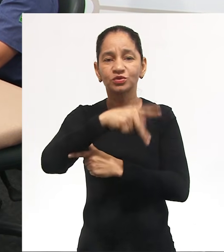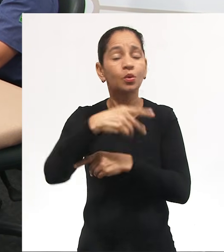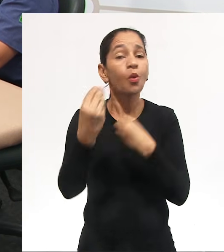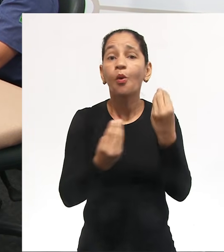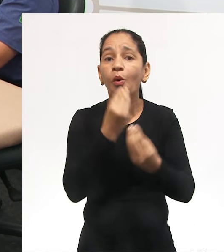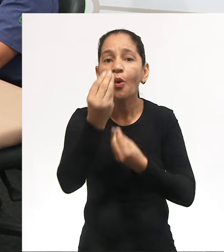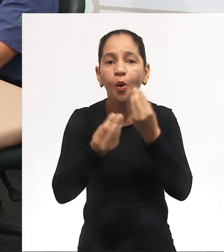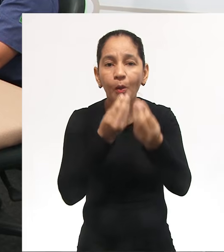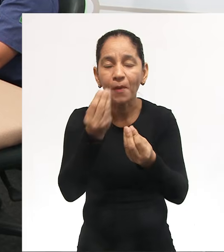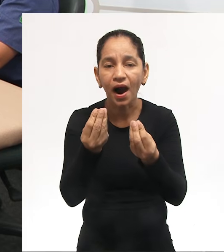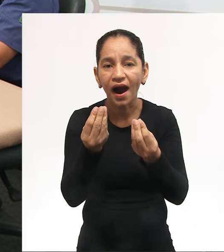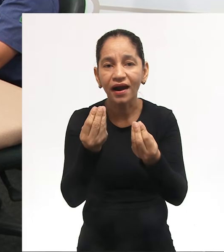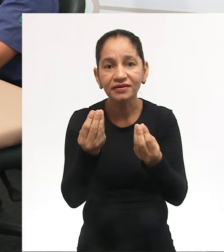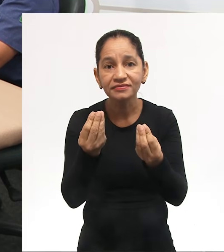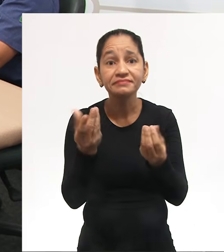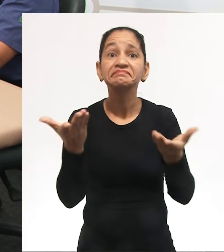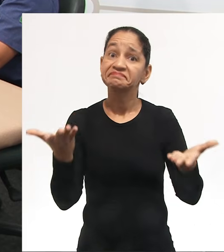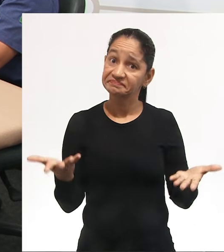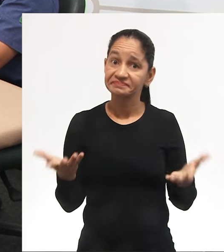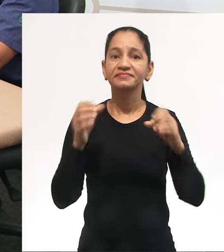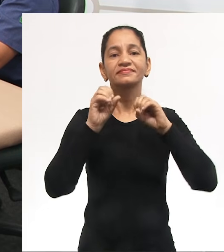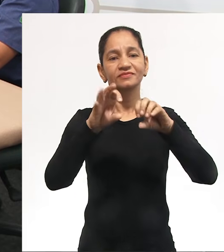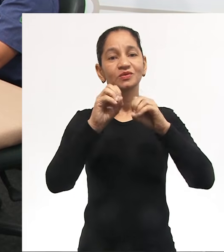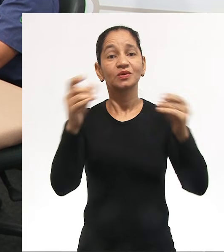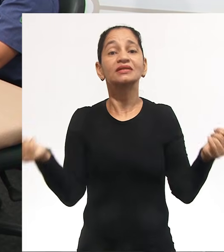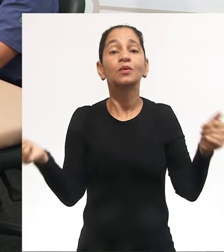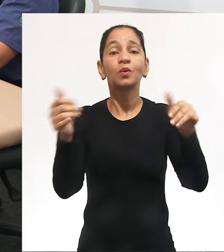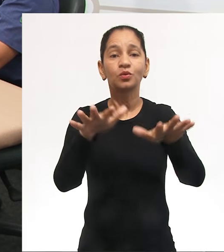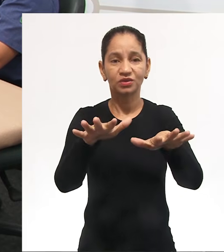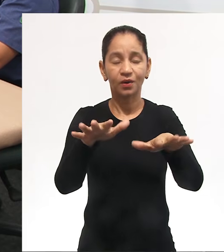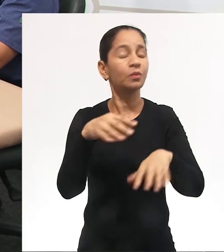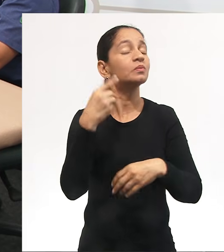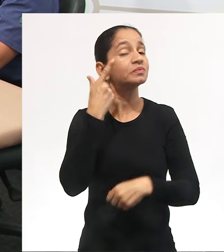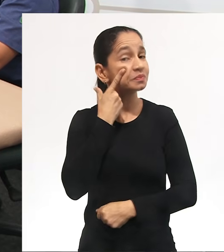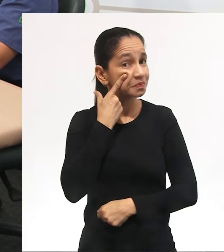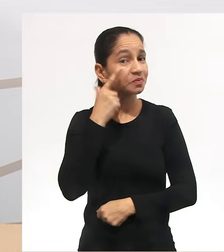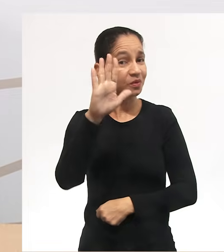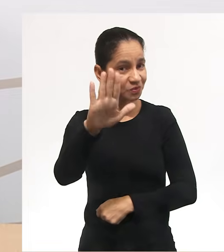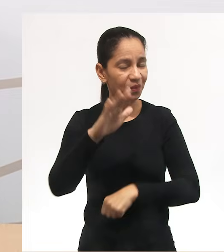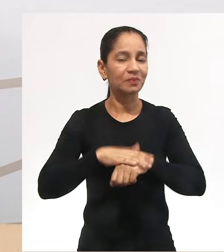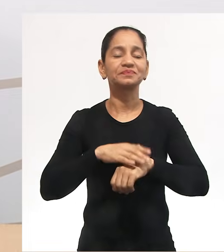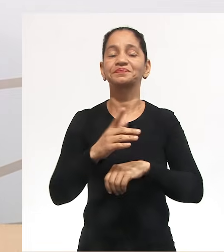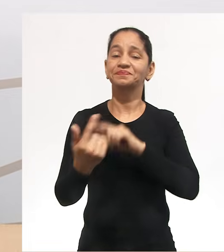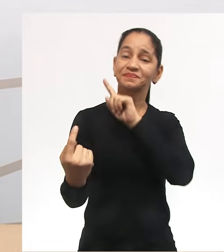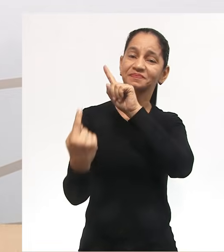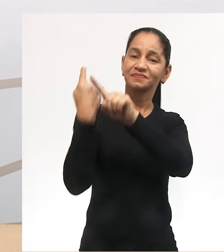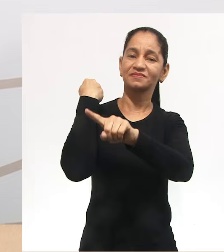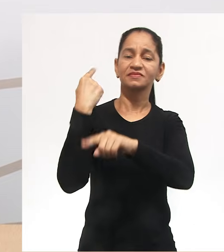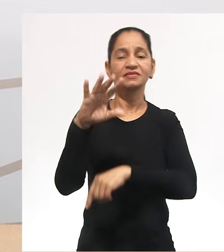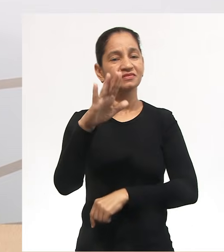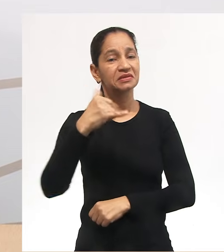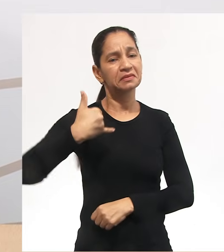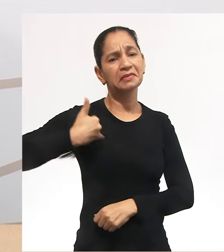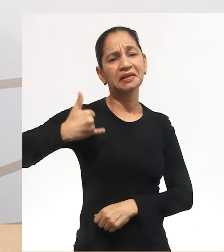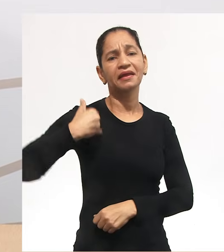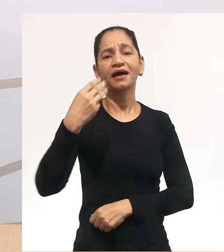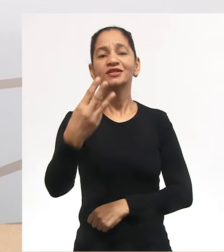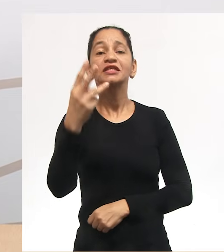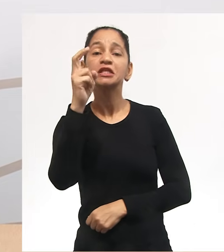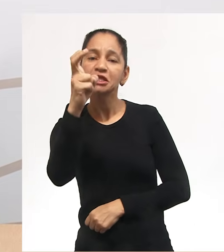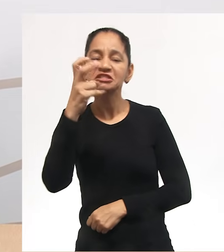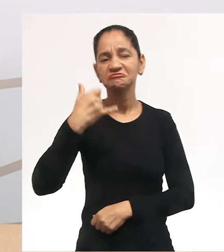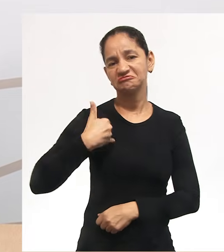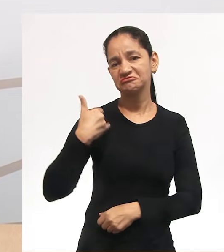se encantou com a educação inclusiva, como foi esse percurso? Então, lá pelos